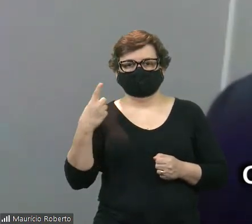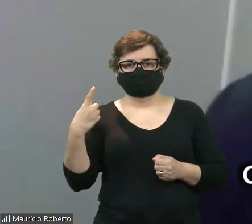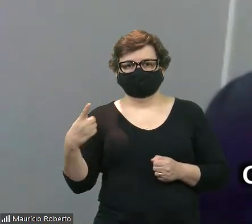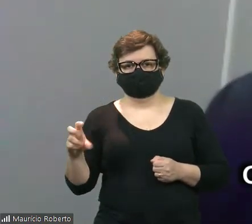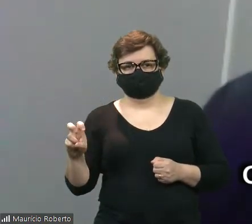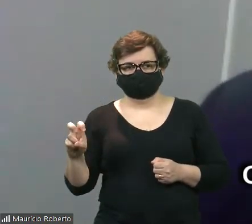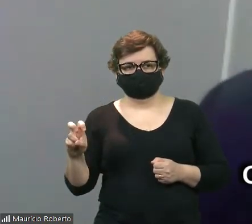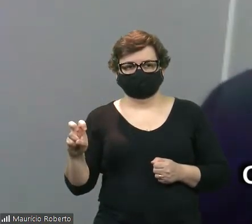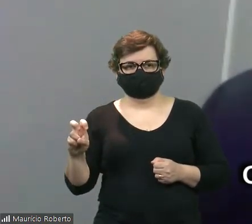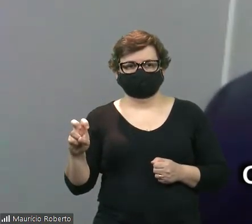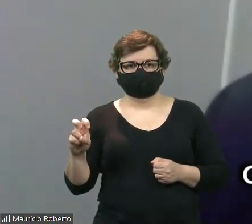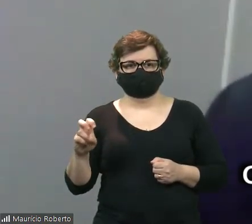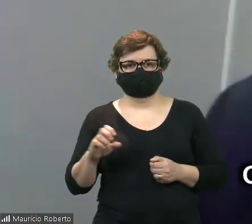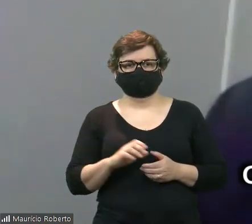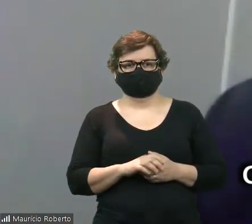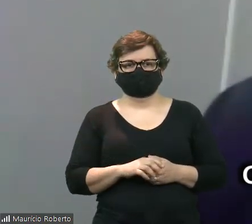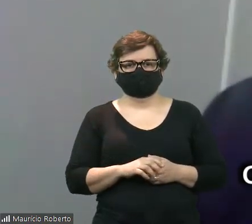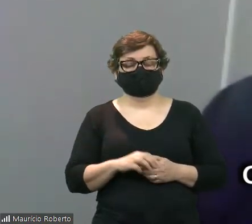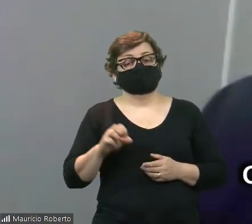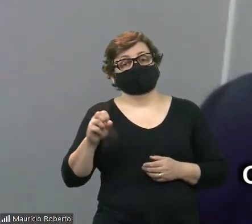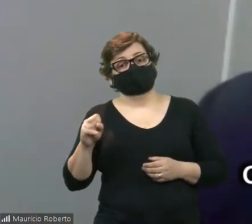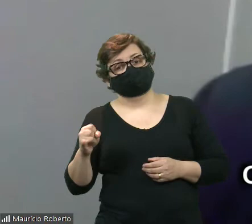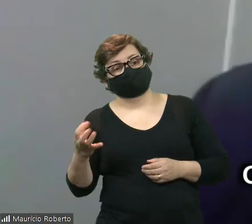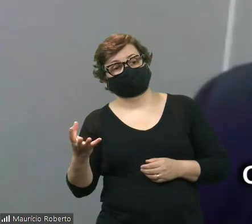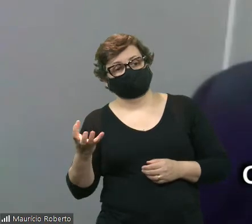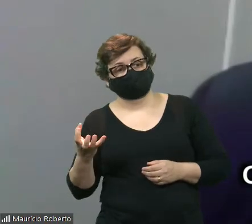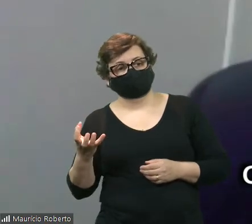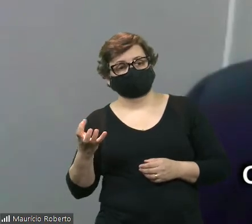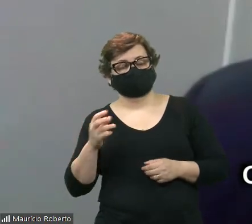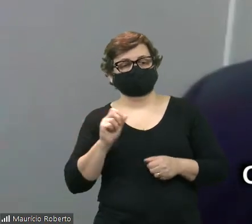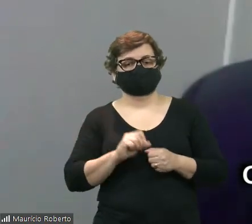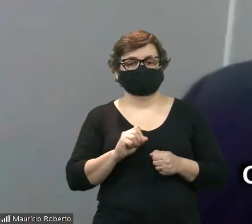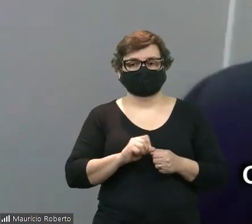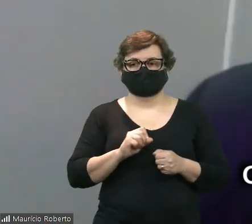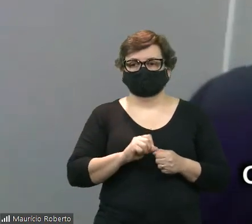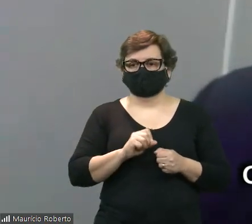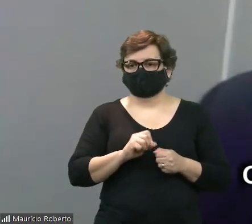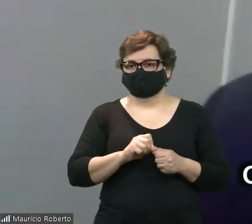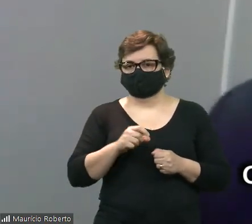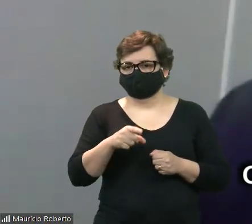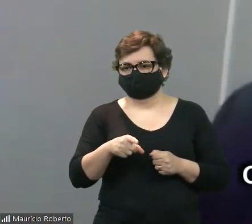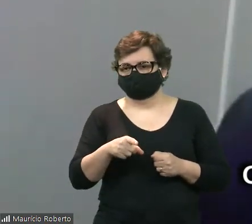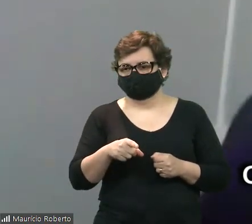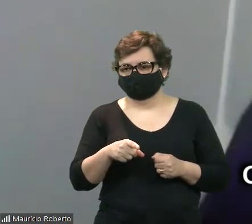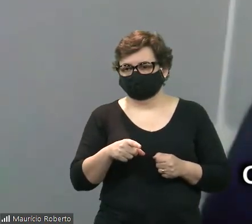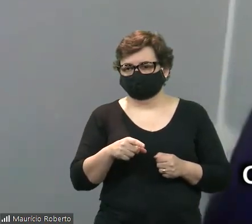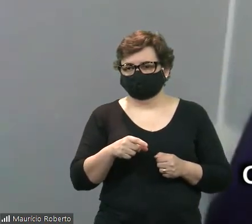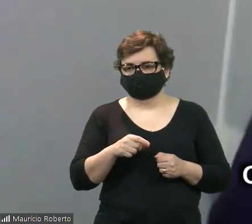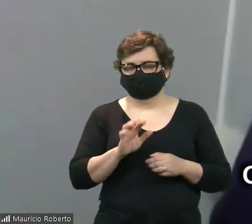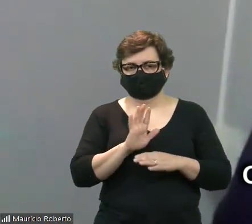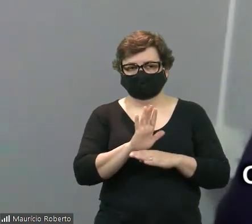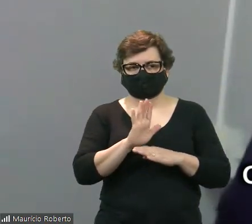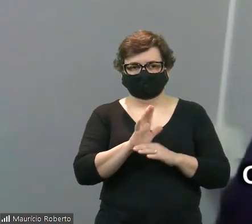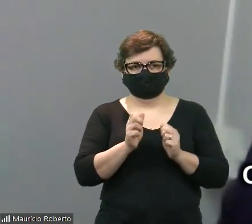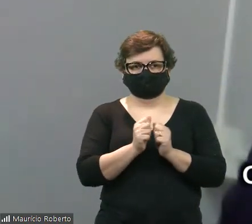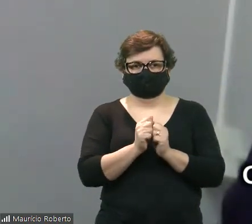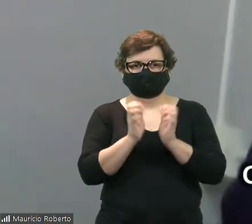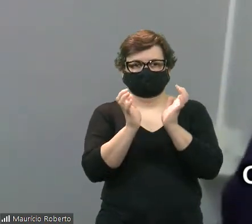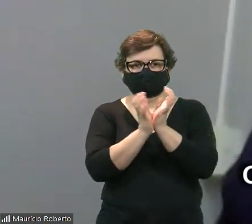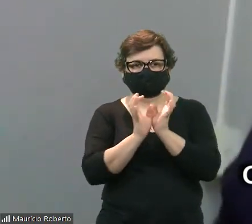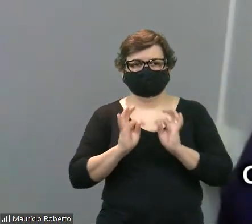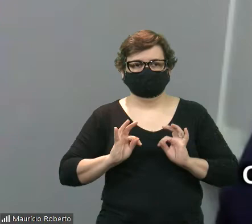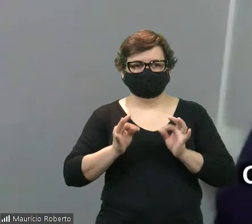né? Eu creio que sim, se ela está se propondo a fazer essa assessoria com o corpo técnico dela, deve